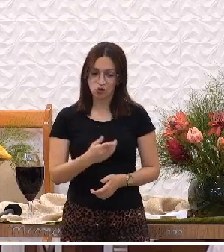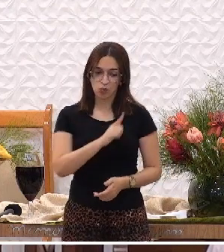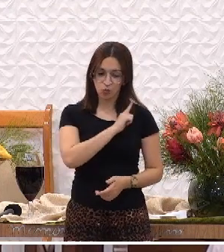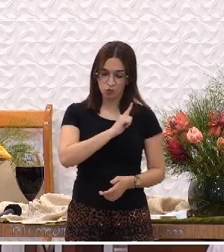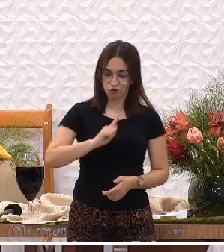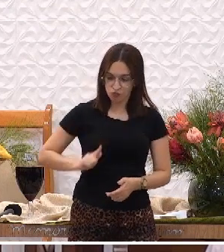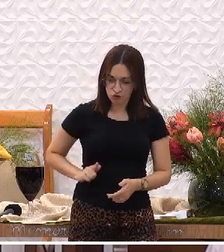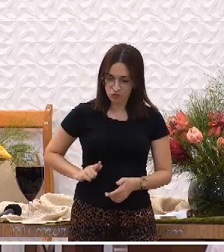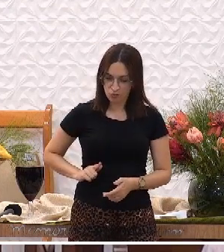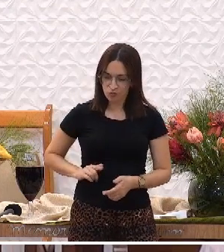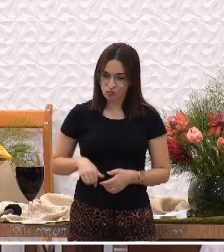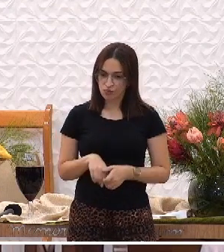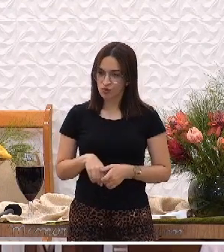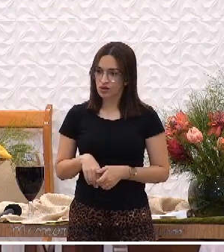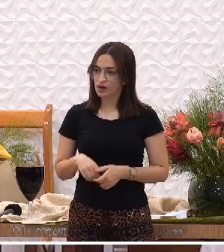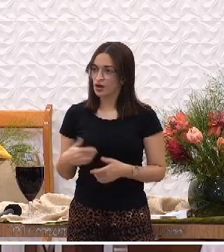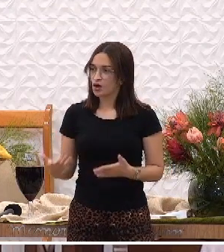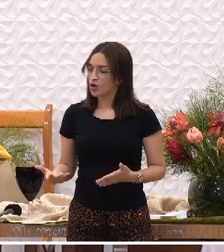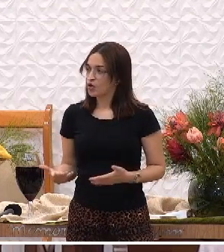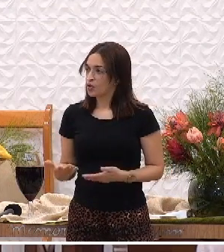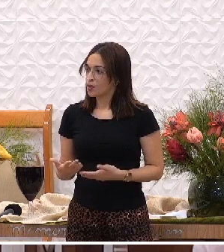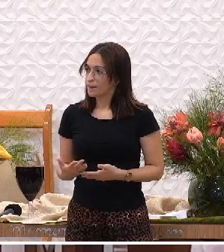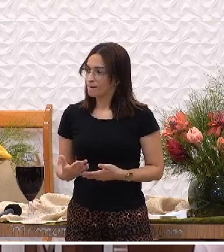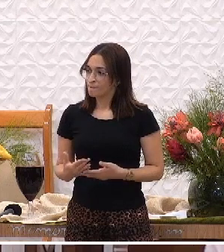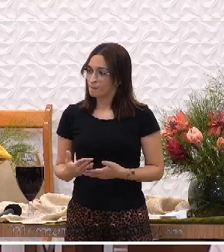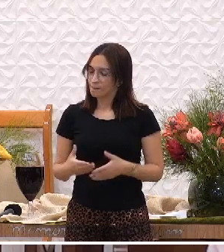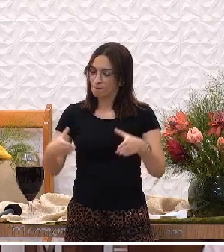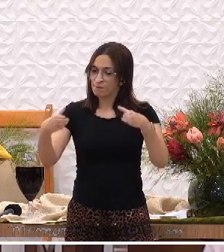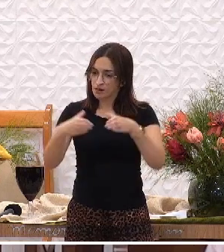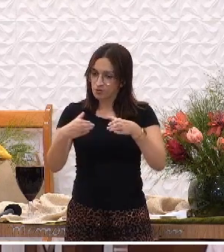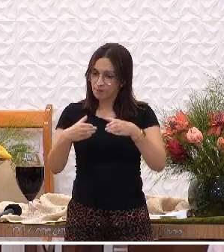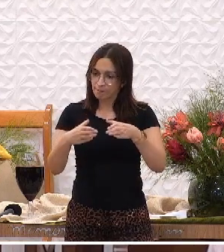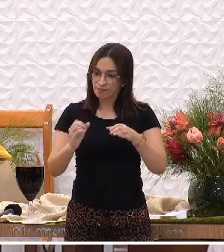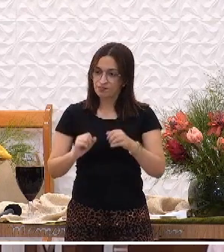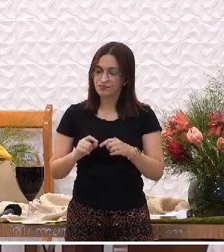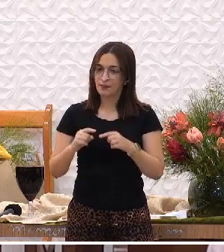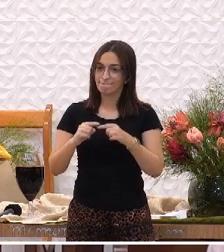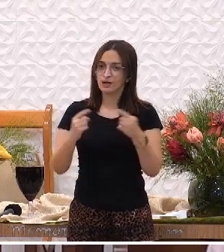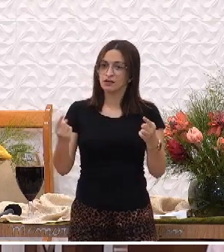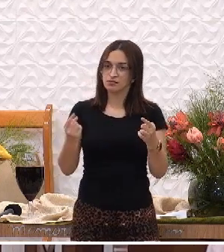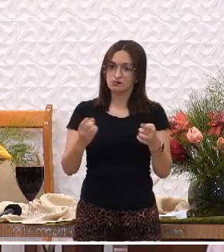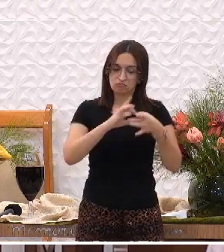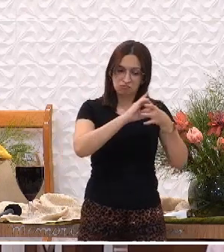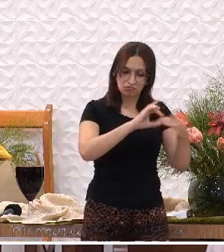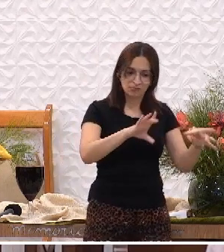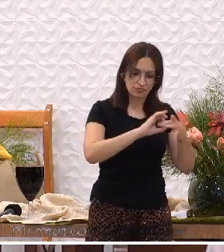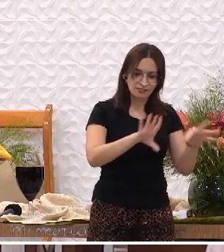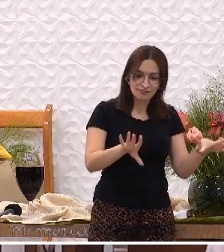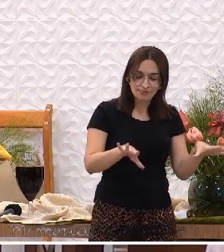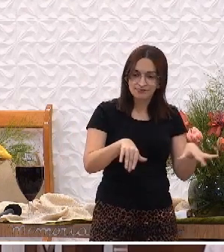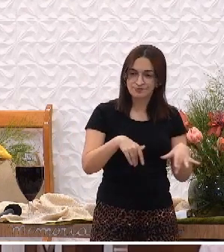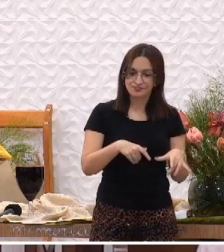porque é o conselho da igreja que rege, né, mas ela teria independência como uma forma congregacional,